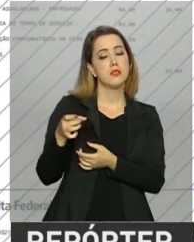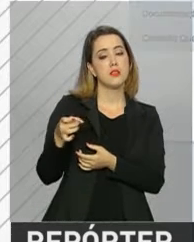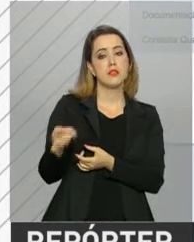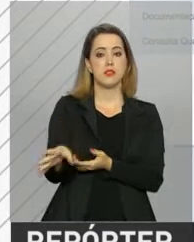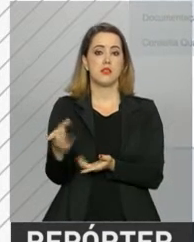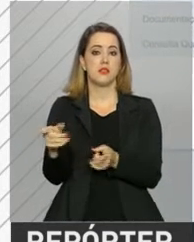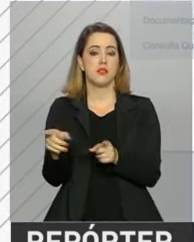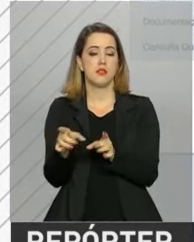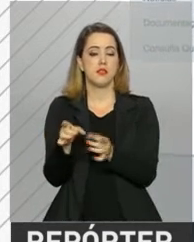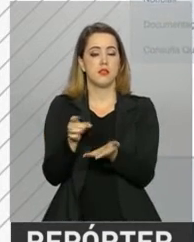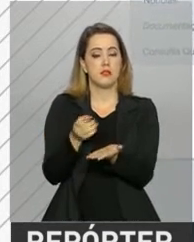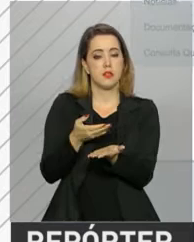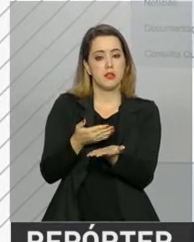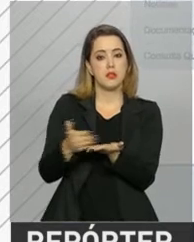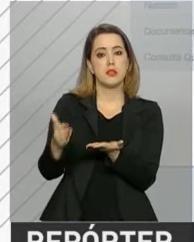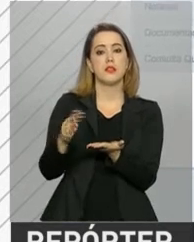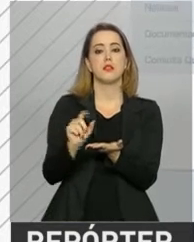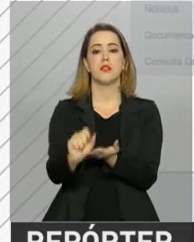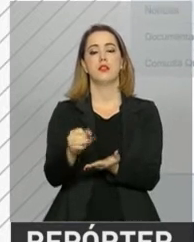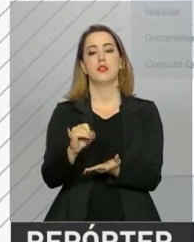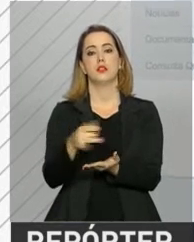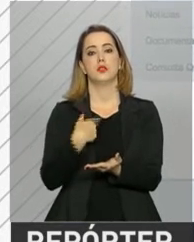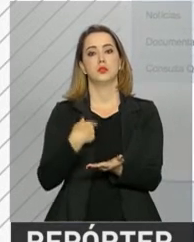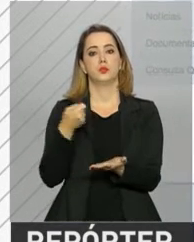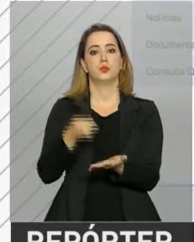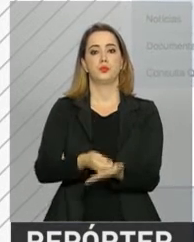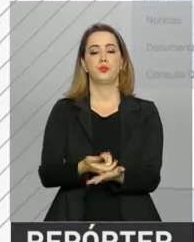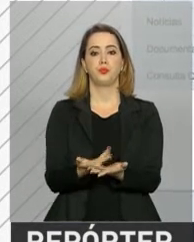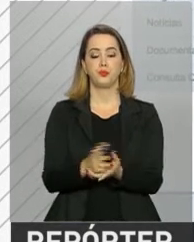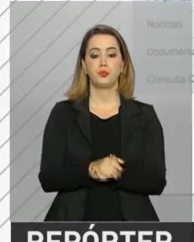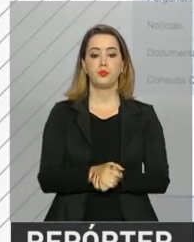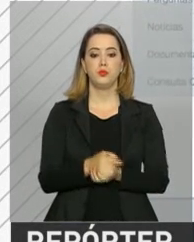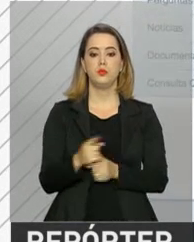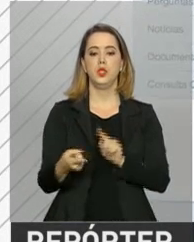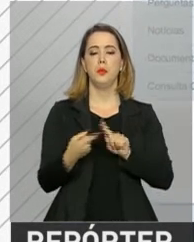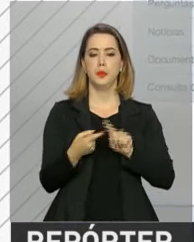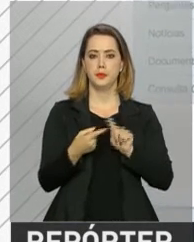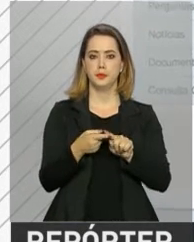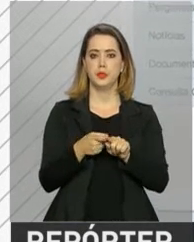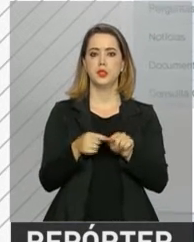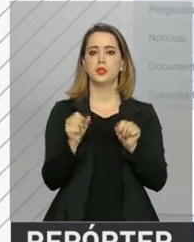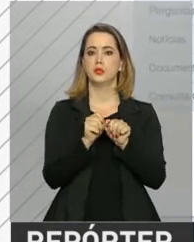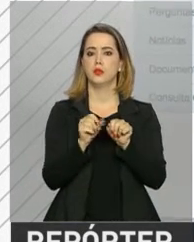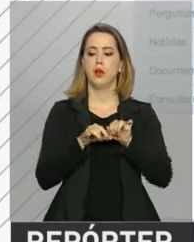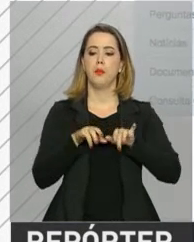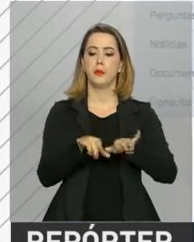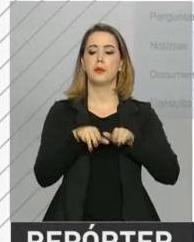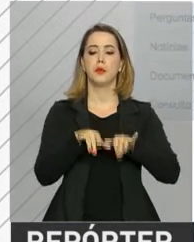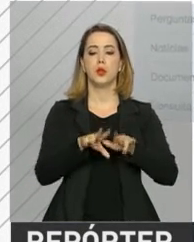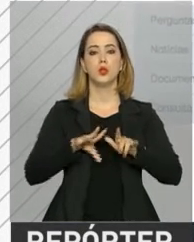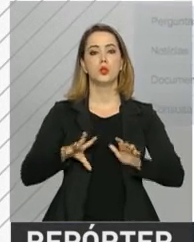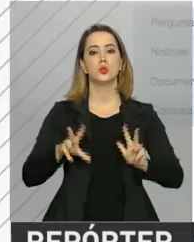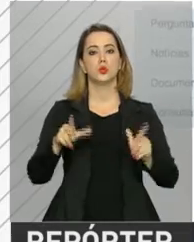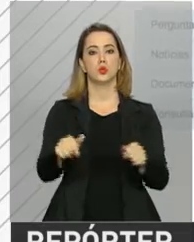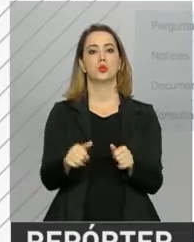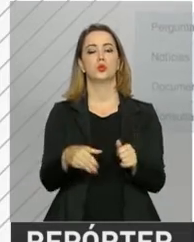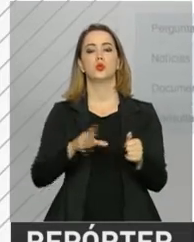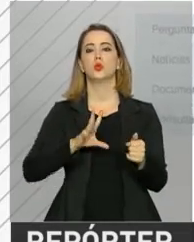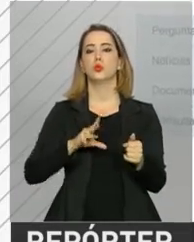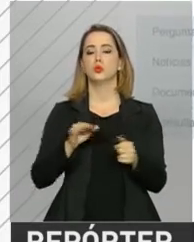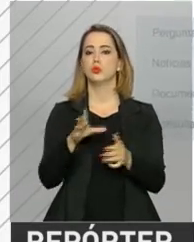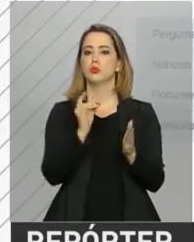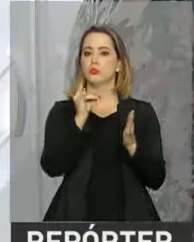causa. Na plataforma, o empregador doméstico primeiro faz seu cadastro e, em seguida, registra os dados